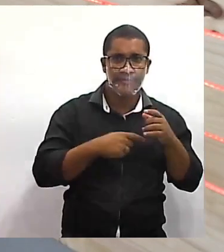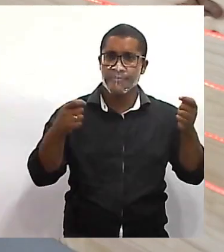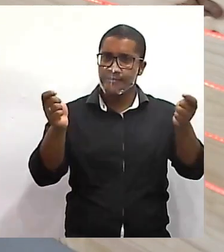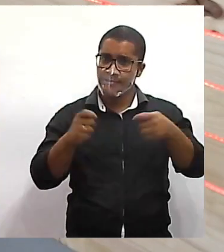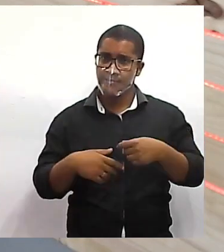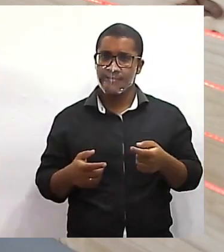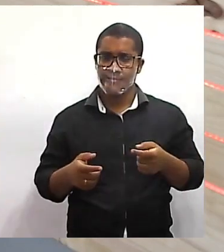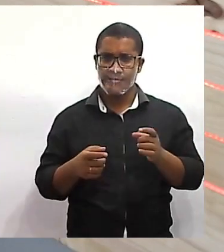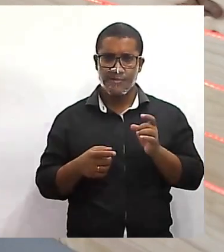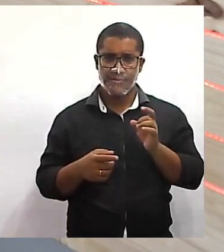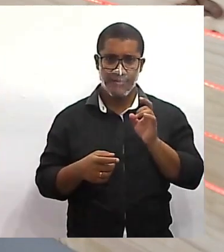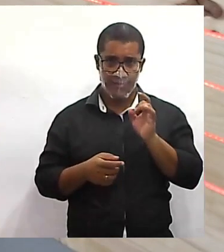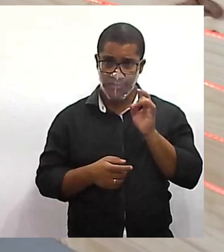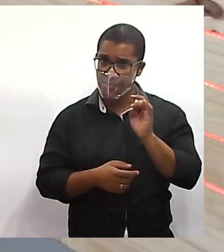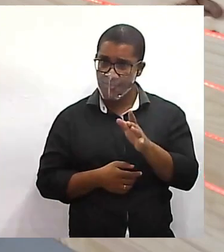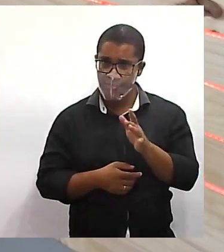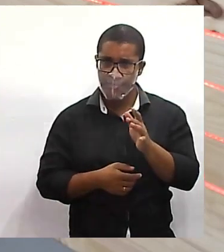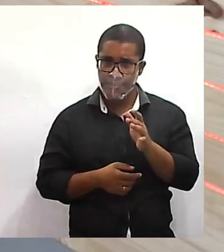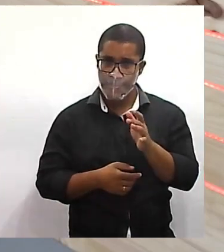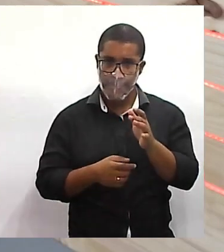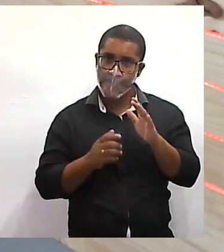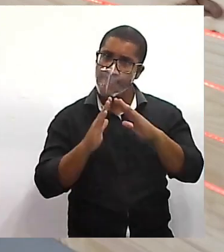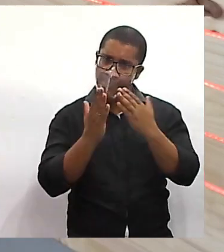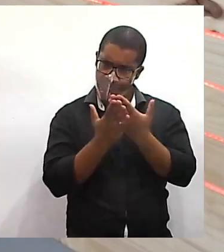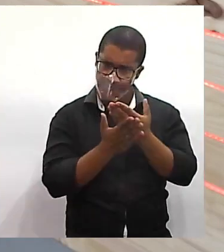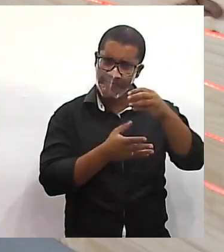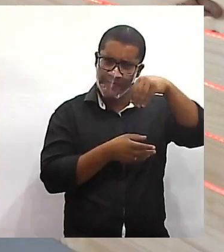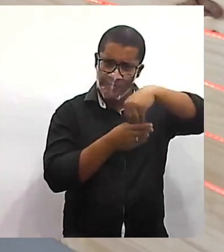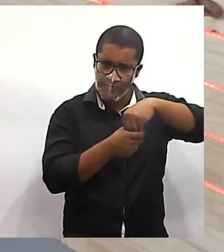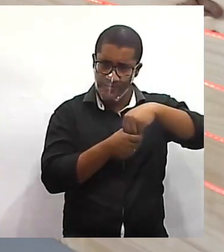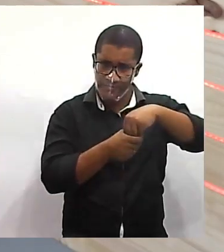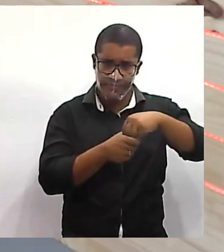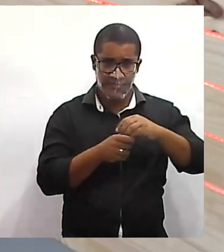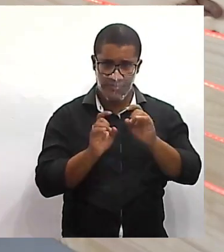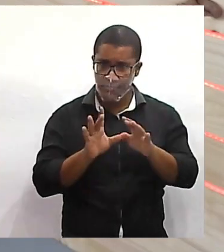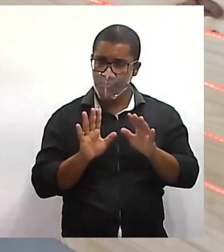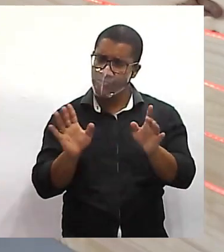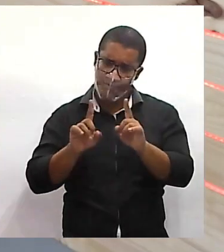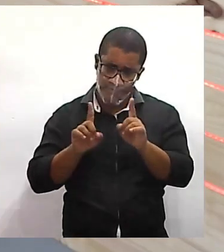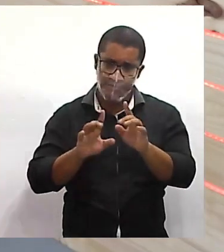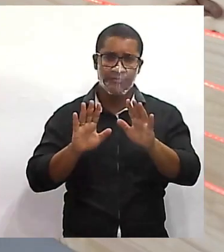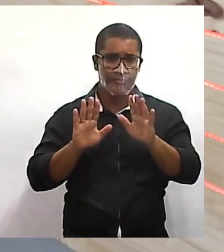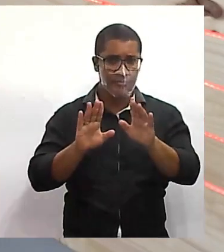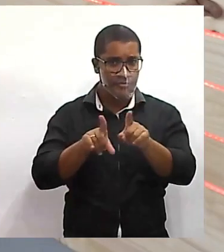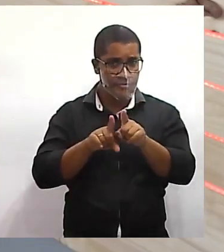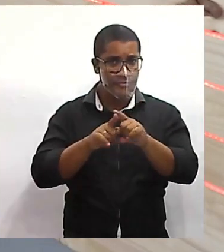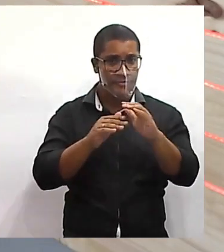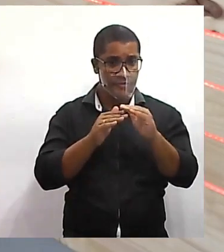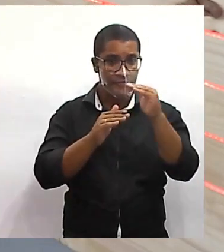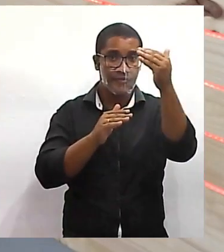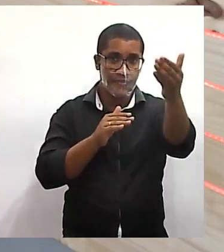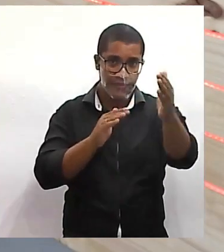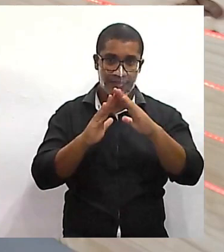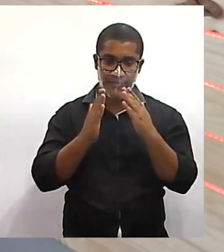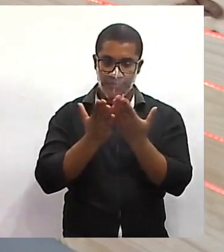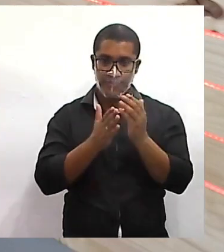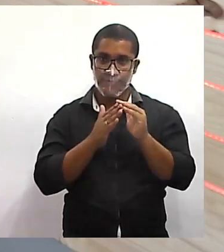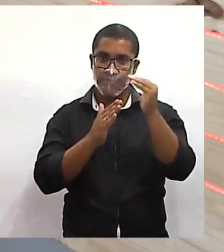mediar, não só a questão dentro da escola, como a gente já disse, mas também fora. Além de